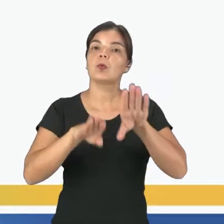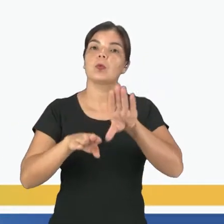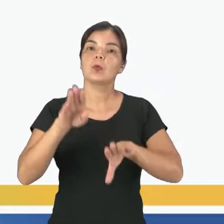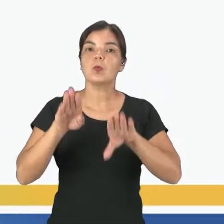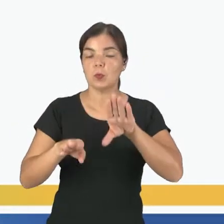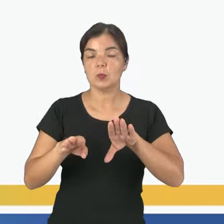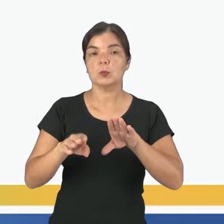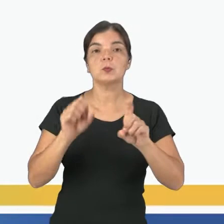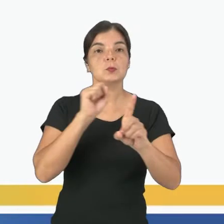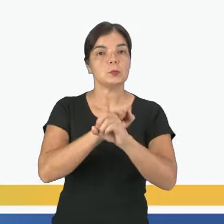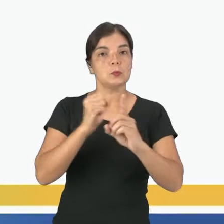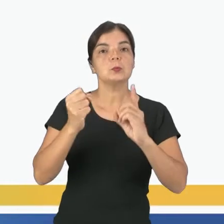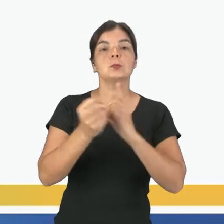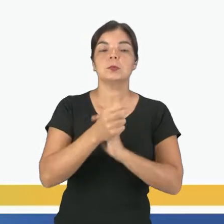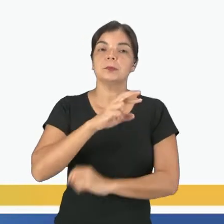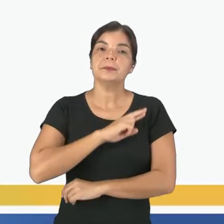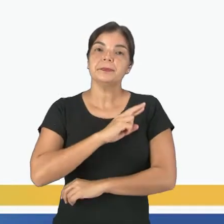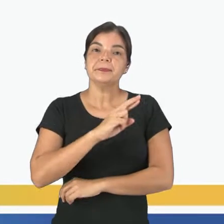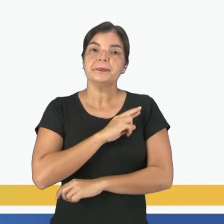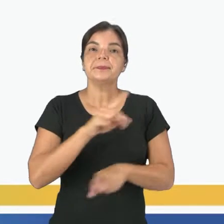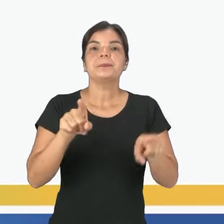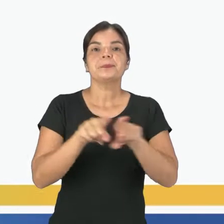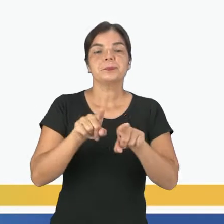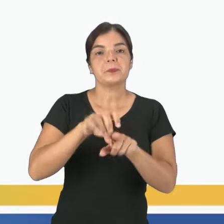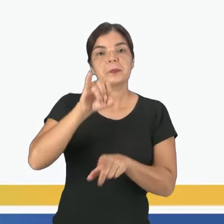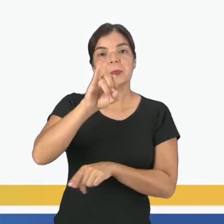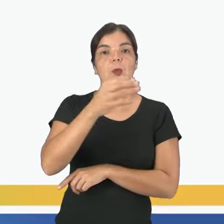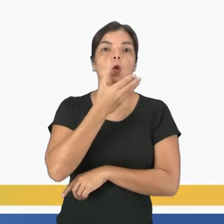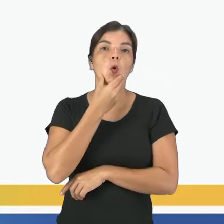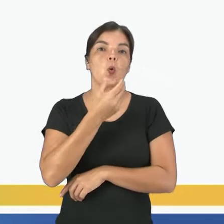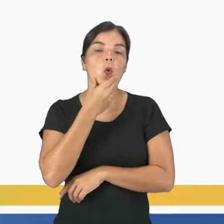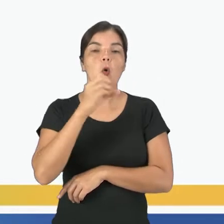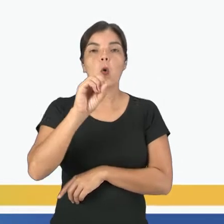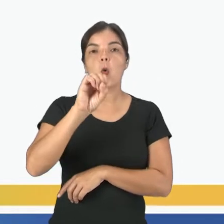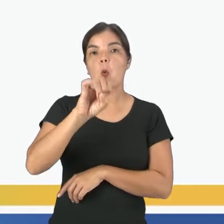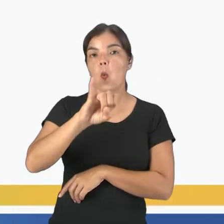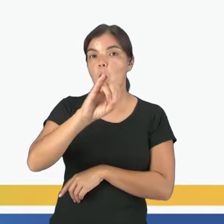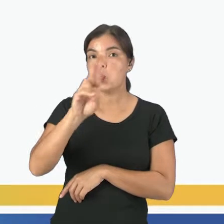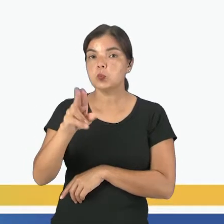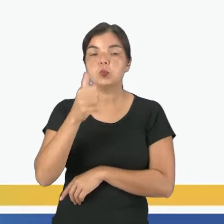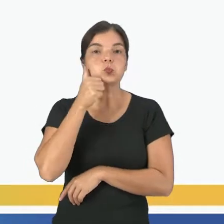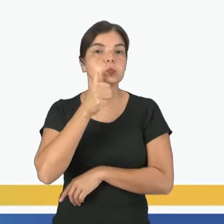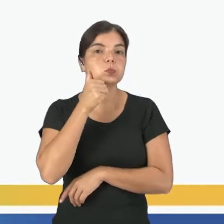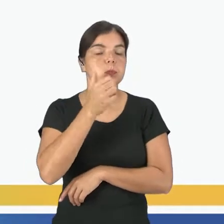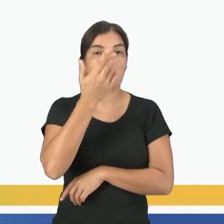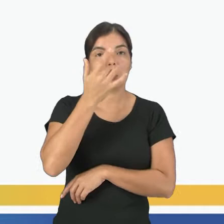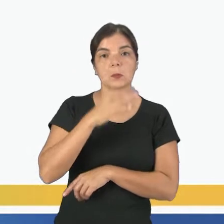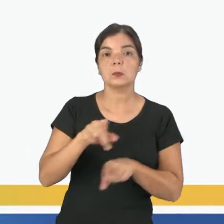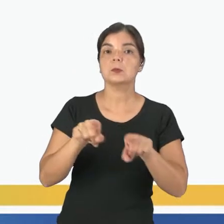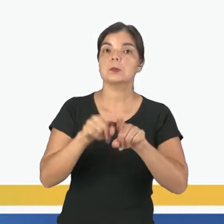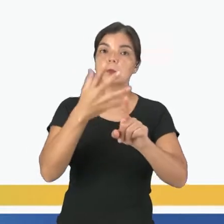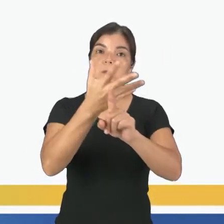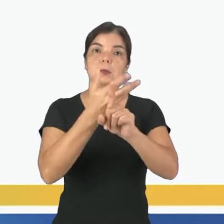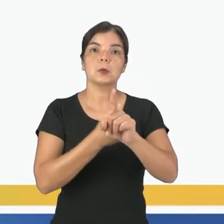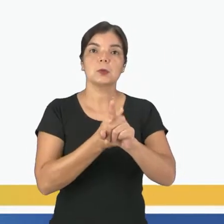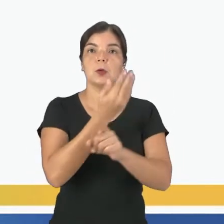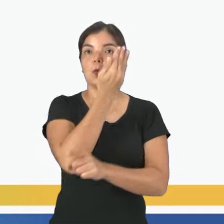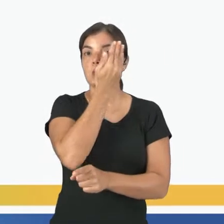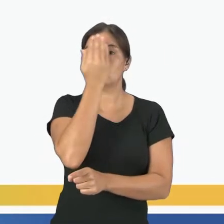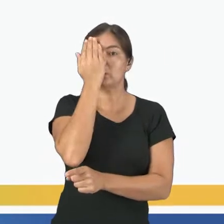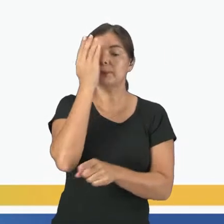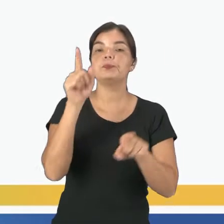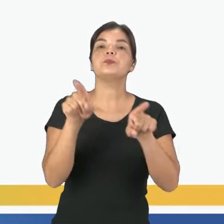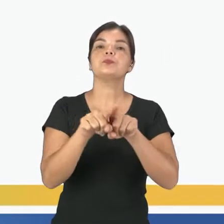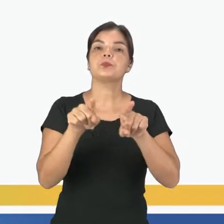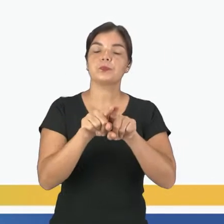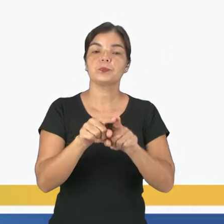com os status sociais, com a religião, se é homem, se é mulher, se é criança. Nós temos a arte das máscaras,